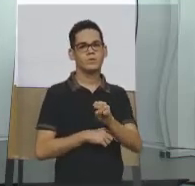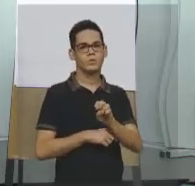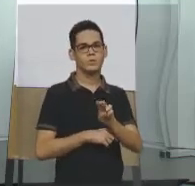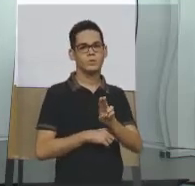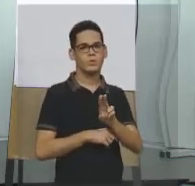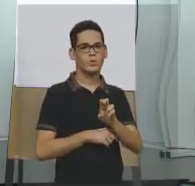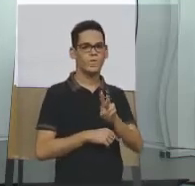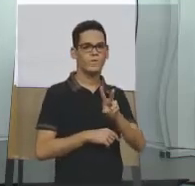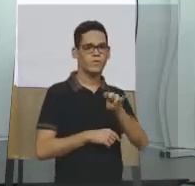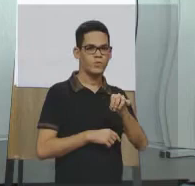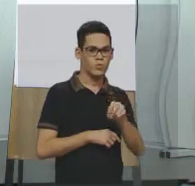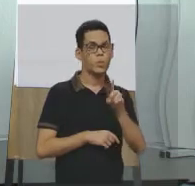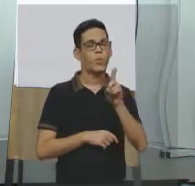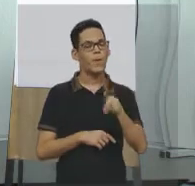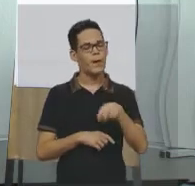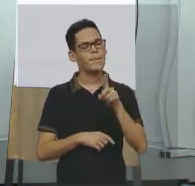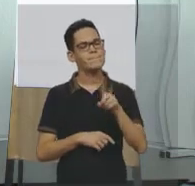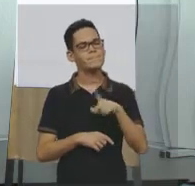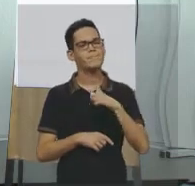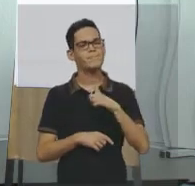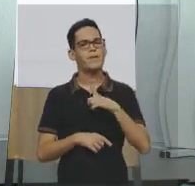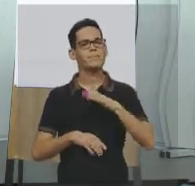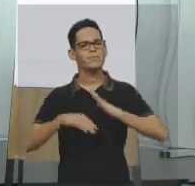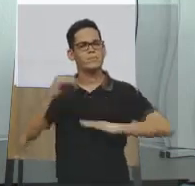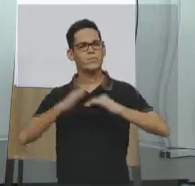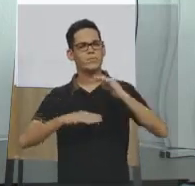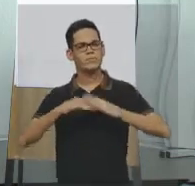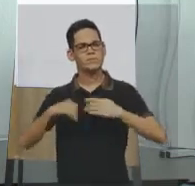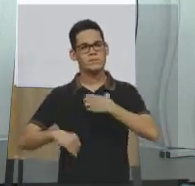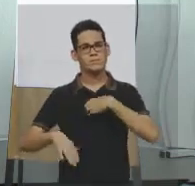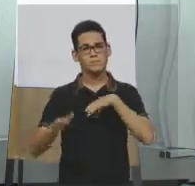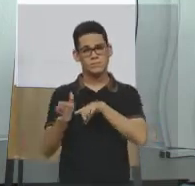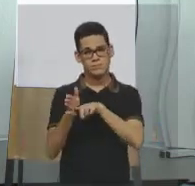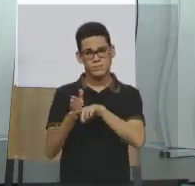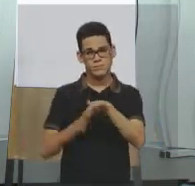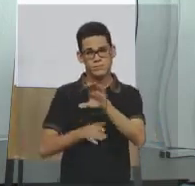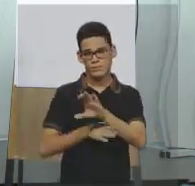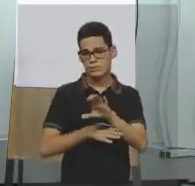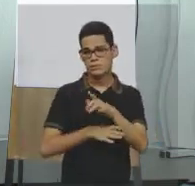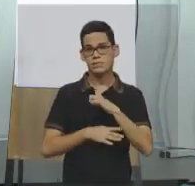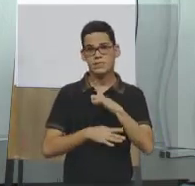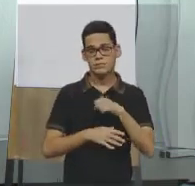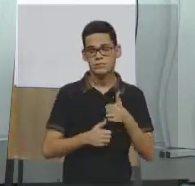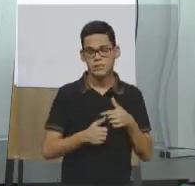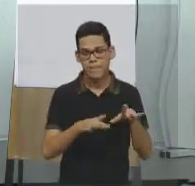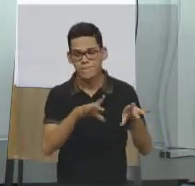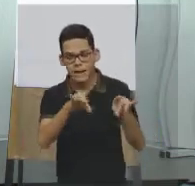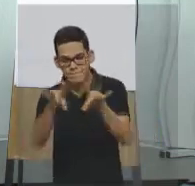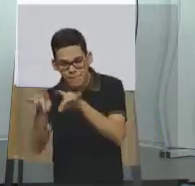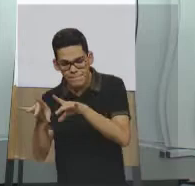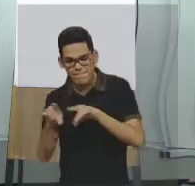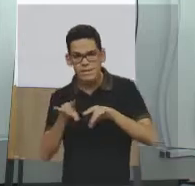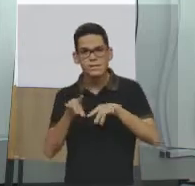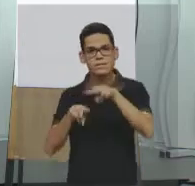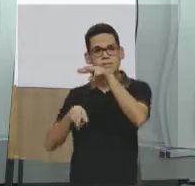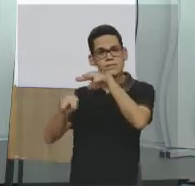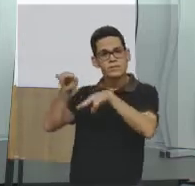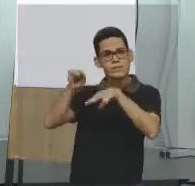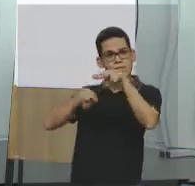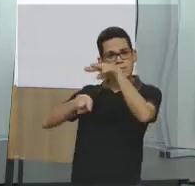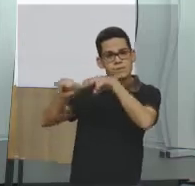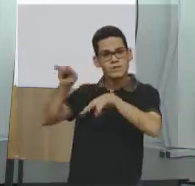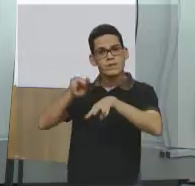monitorado. Os cientistas têm vários aparelhos ao redor do vulcão todo, e esse vulcão é monitorado dia e